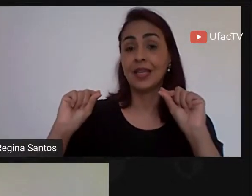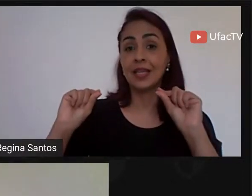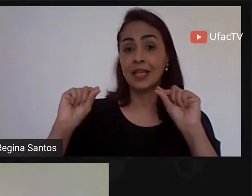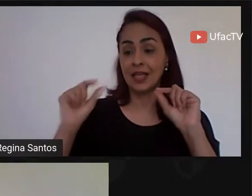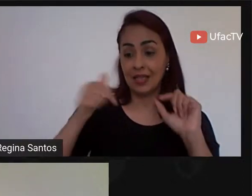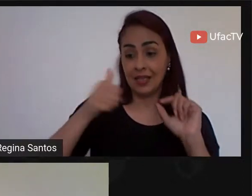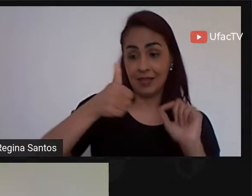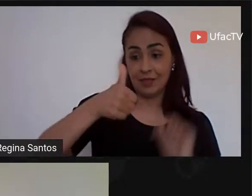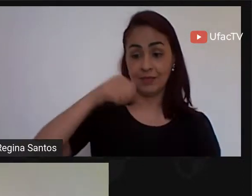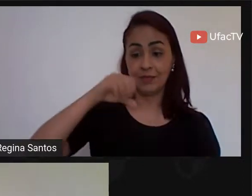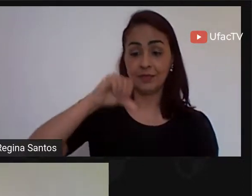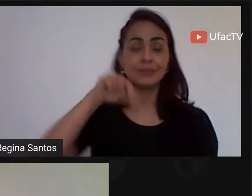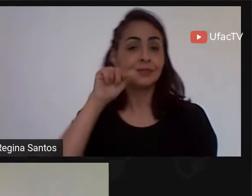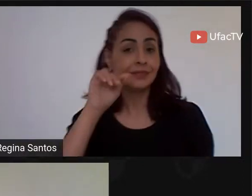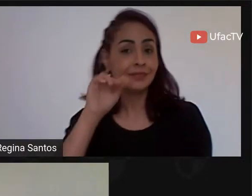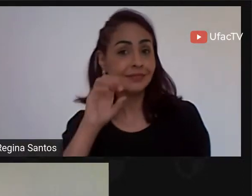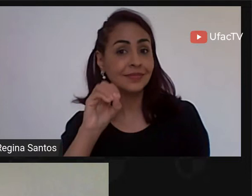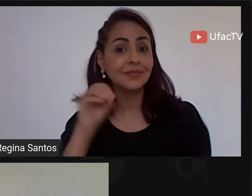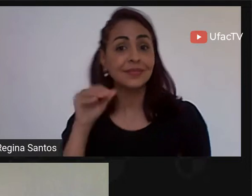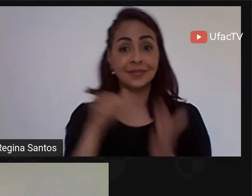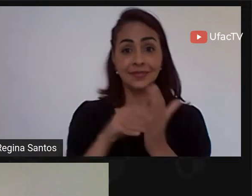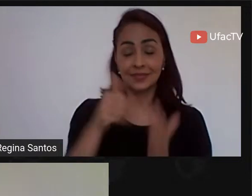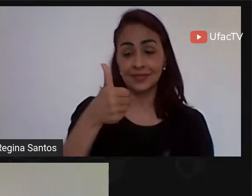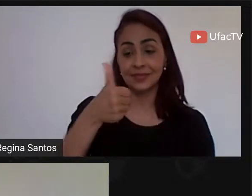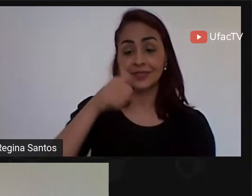gente reviste,